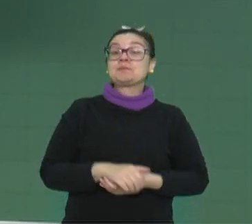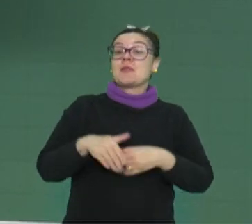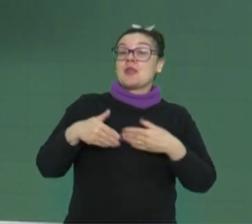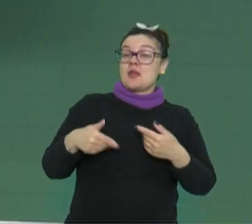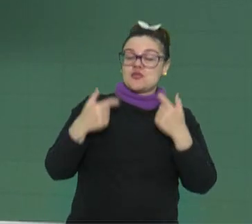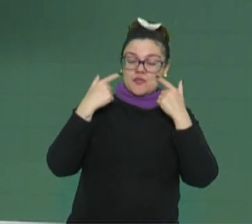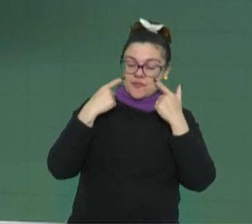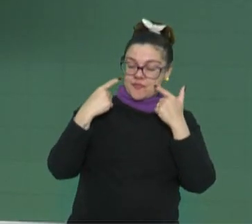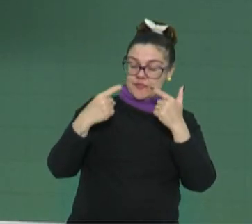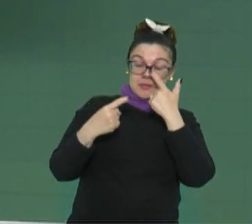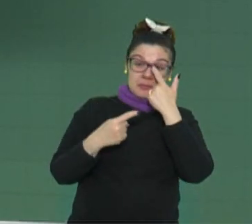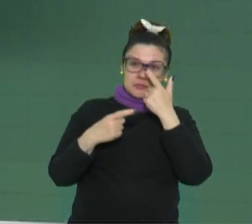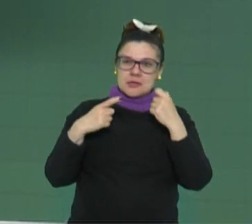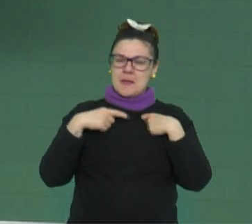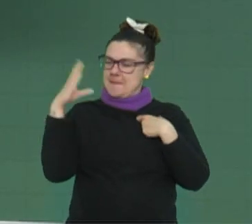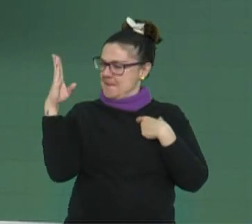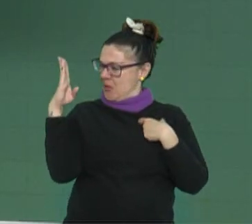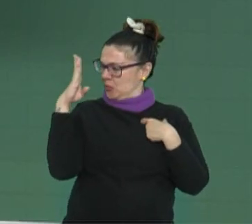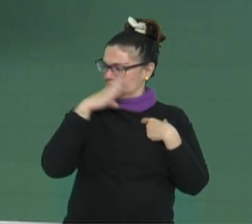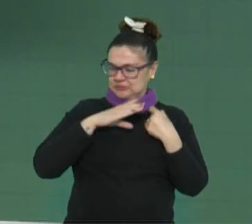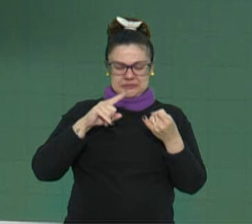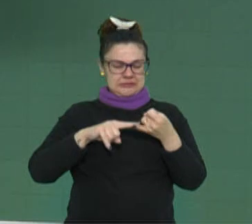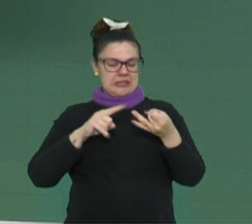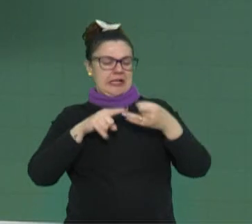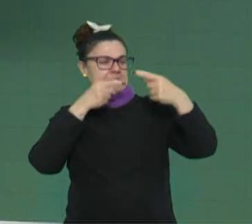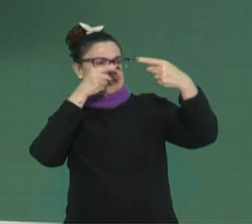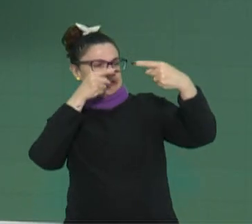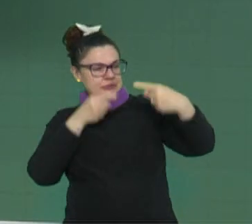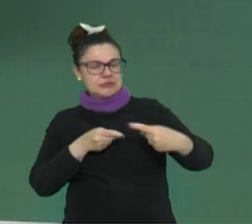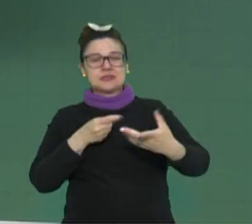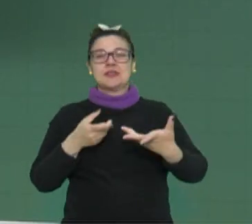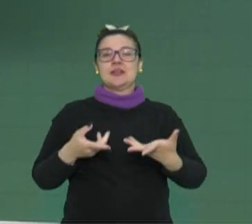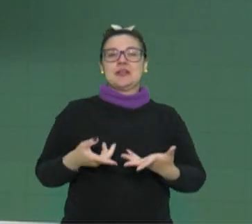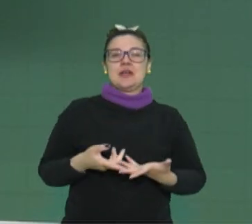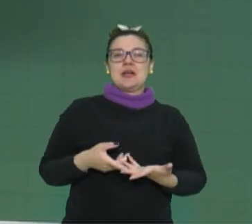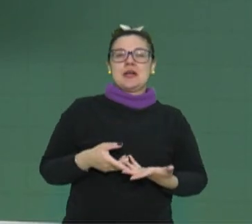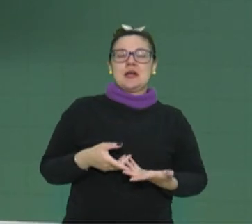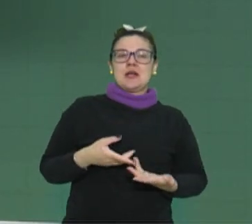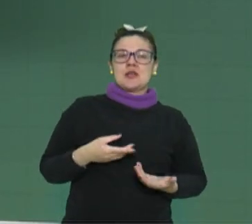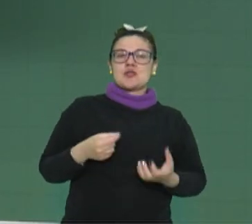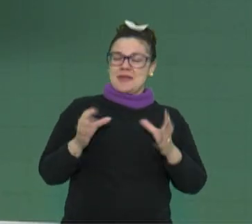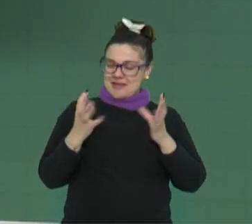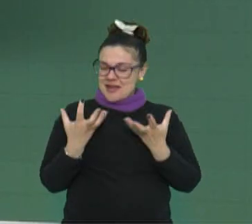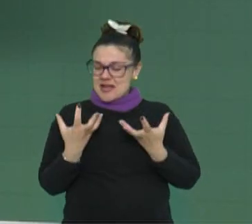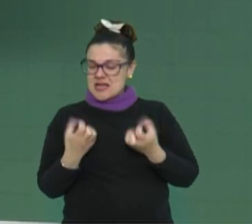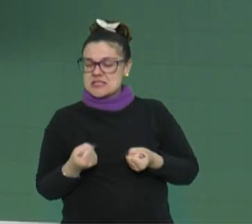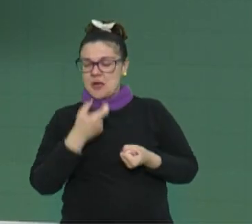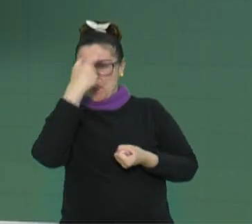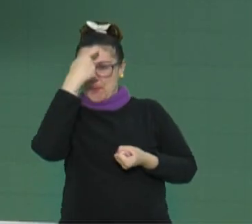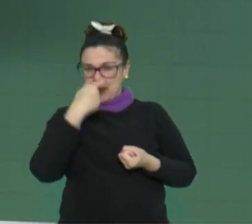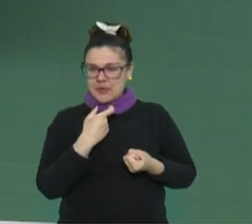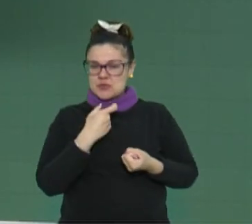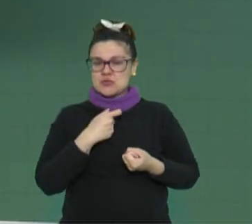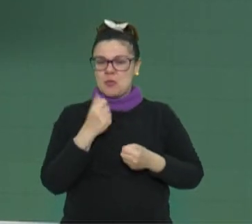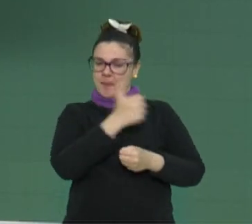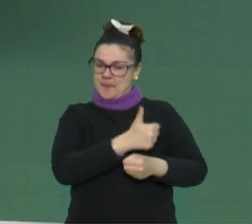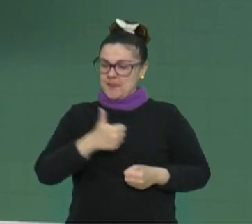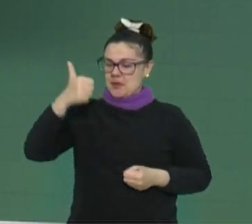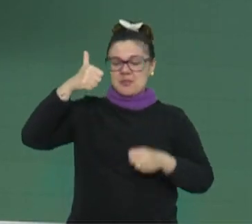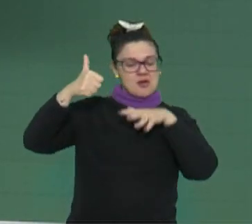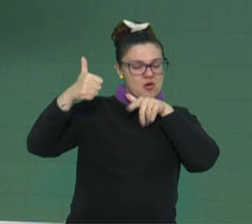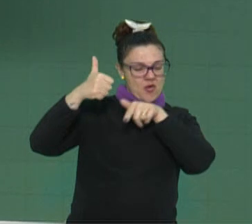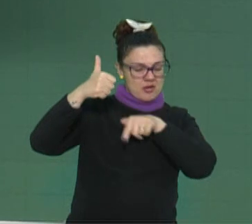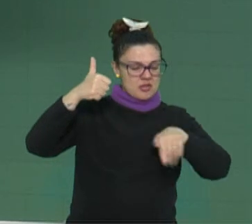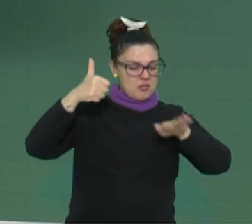ali sobre crueldade, sobre desafios, sobre a afirmação do ser humano sobre os animais. Então vamos